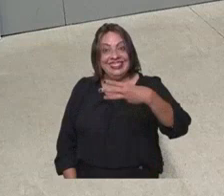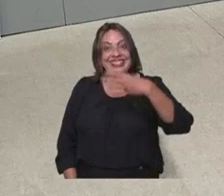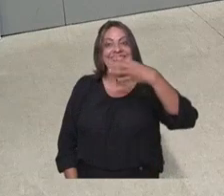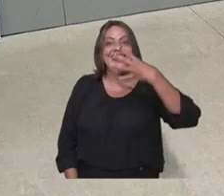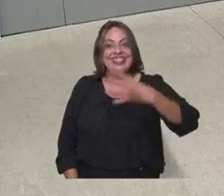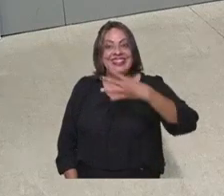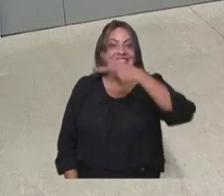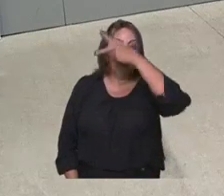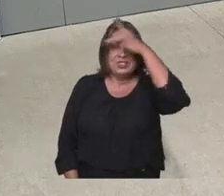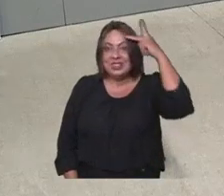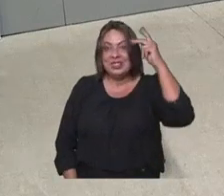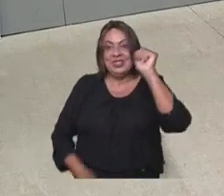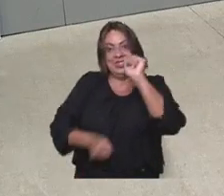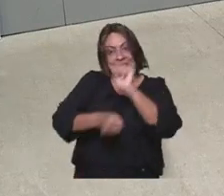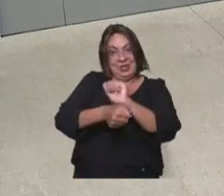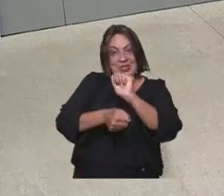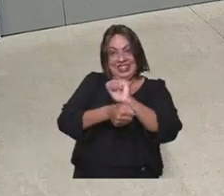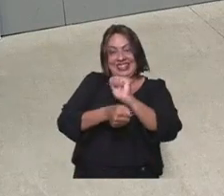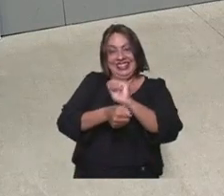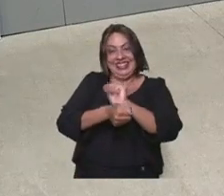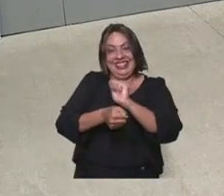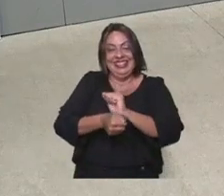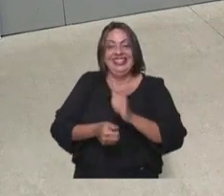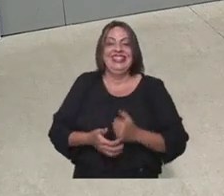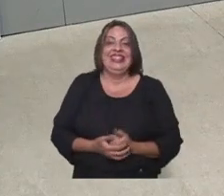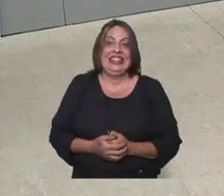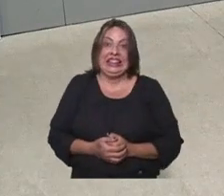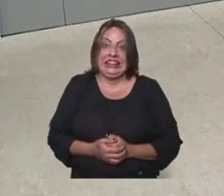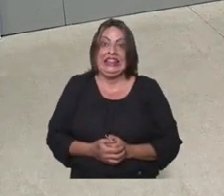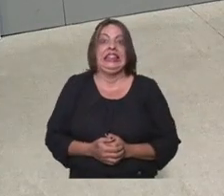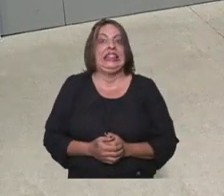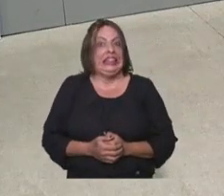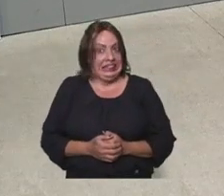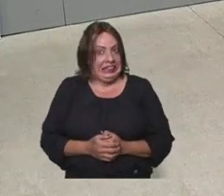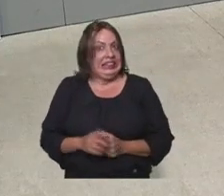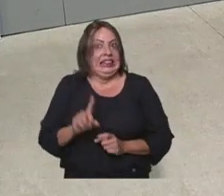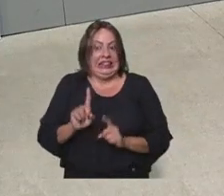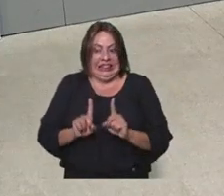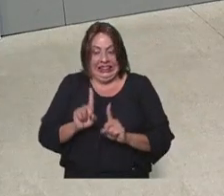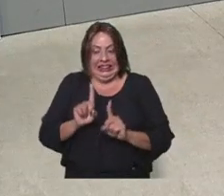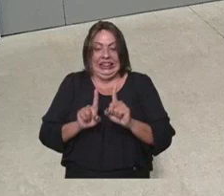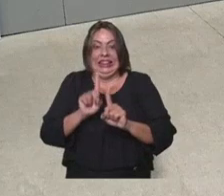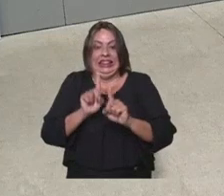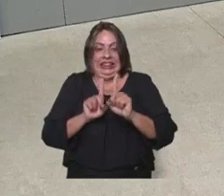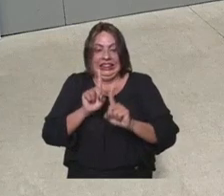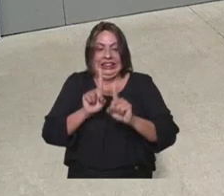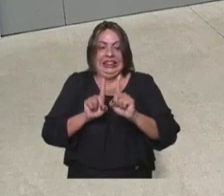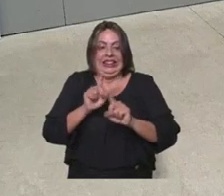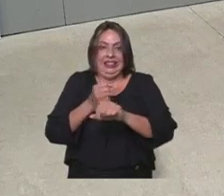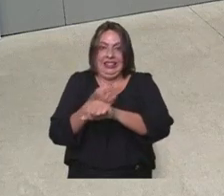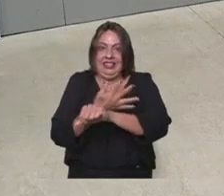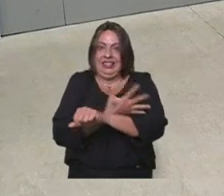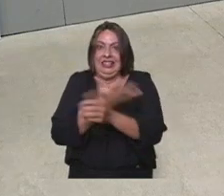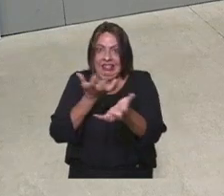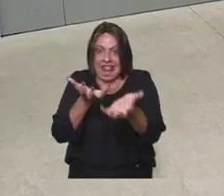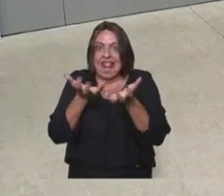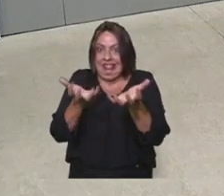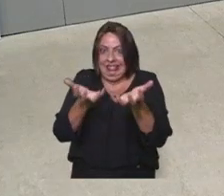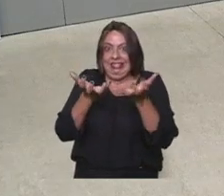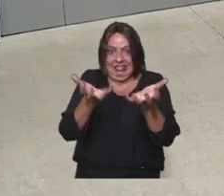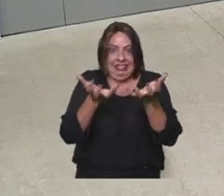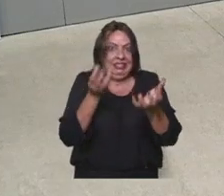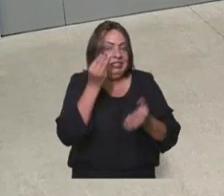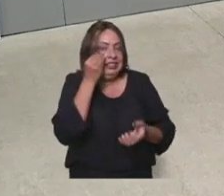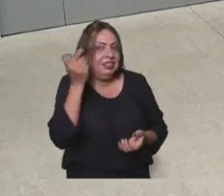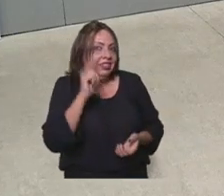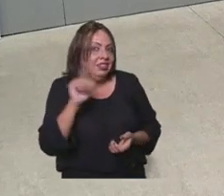34 títulos na expectativa. Tá disputado, viu? Tá emocionante. Muita gente querendo, mas vamos ver